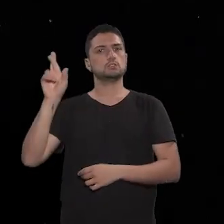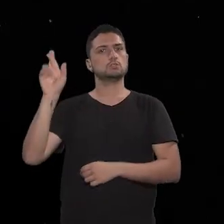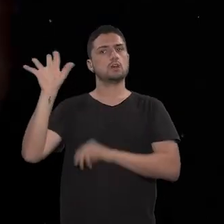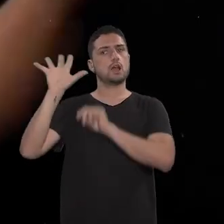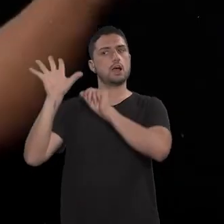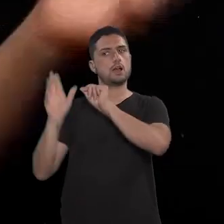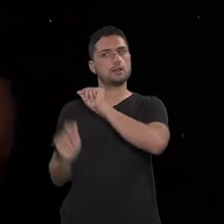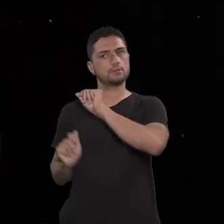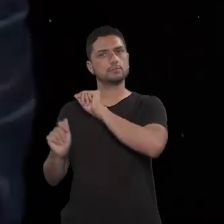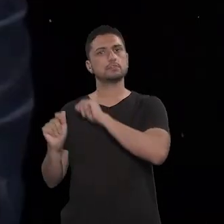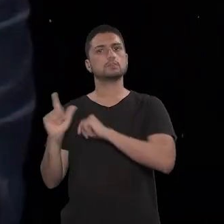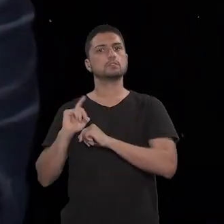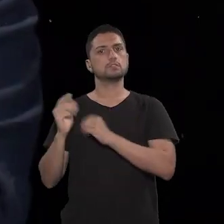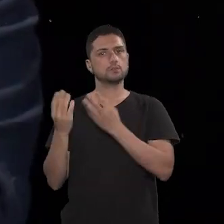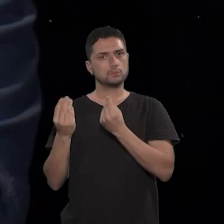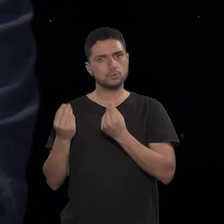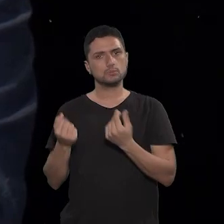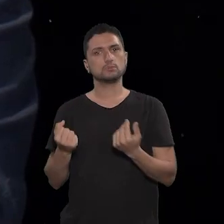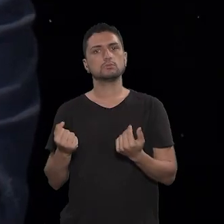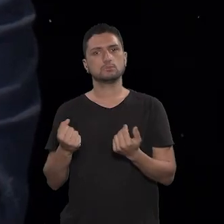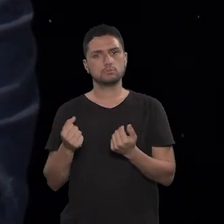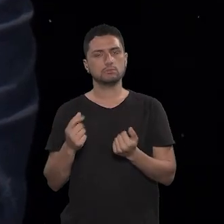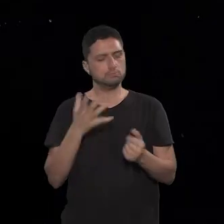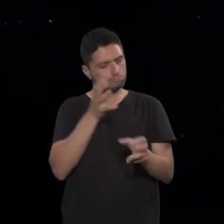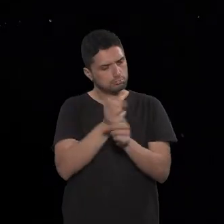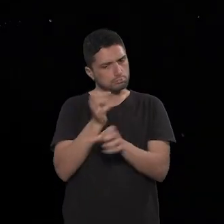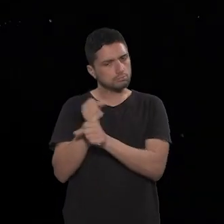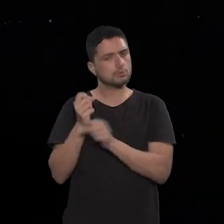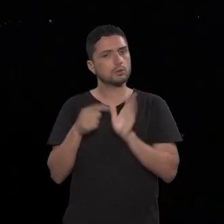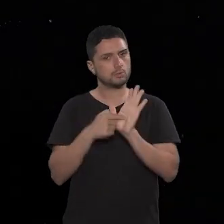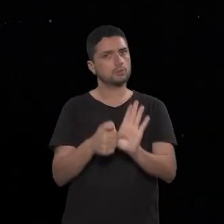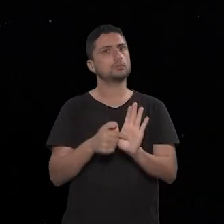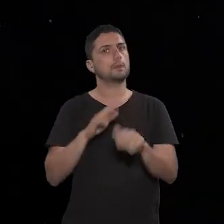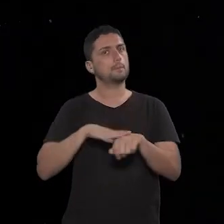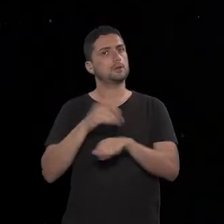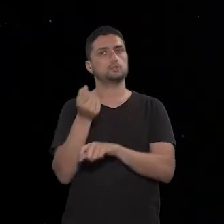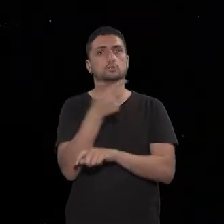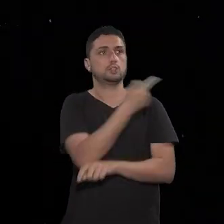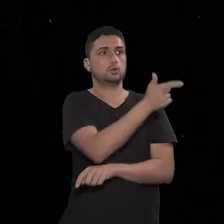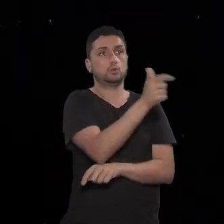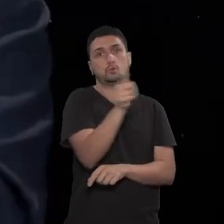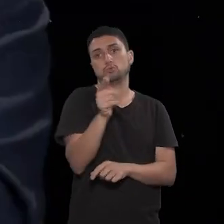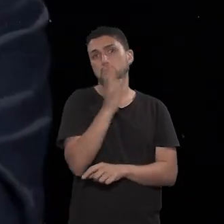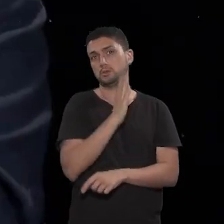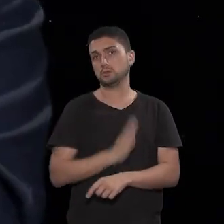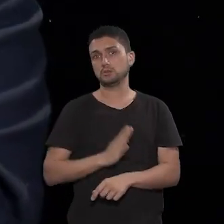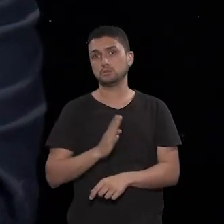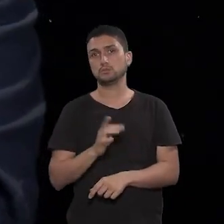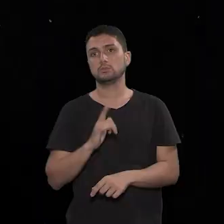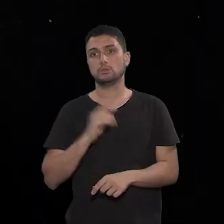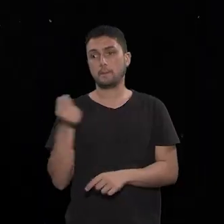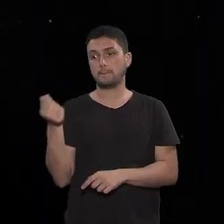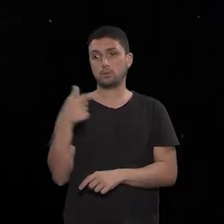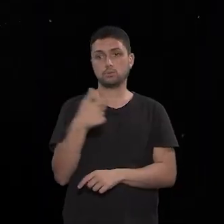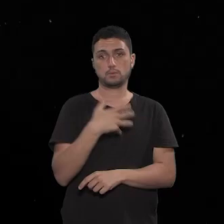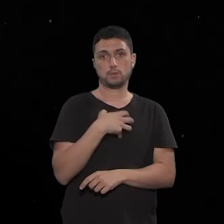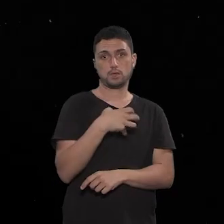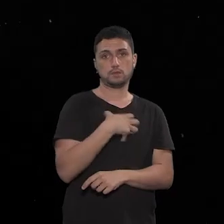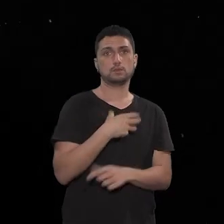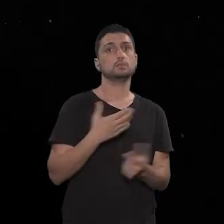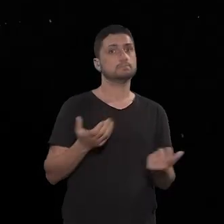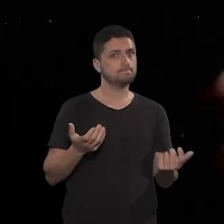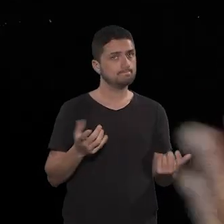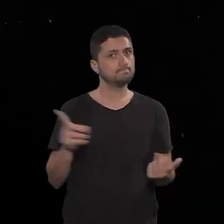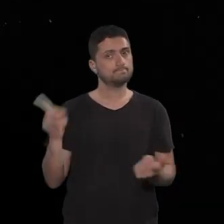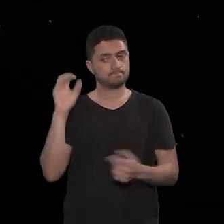terreiros e leis ainda, né? As estatísticas mostram isso. Eu acho que até mais hoje do que qualquer outro no Brasil. Eu não sei, até o ano